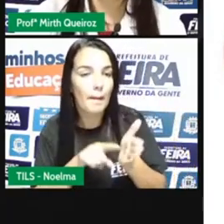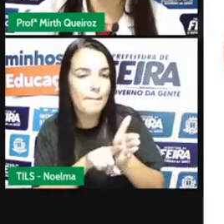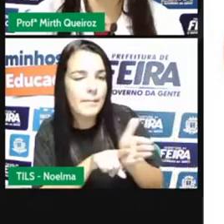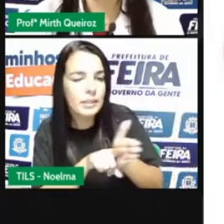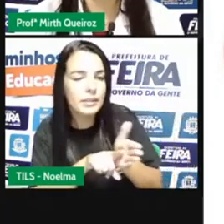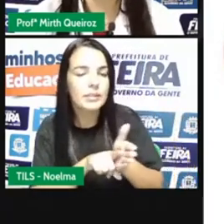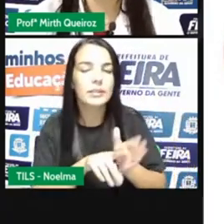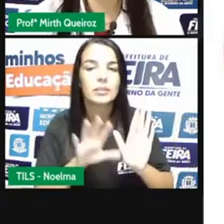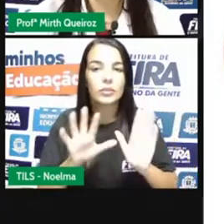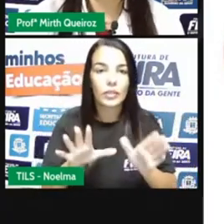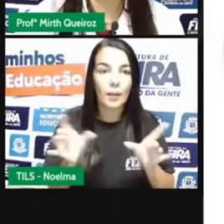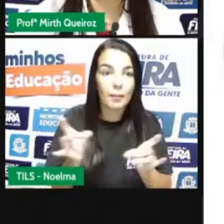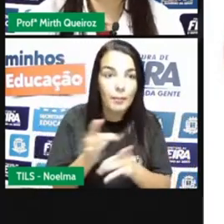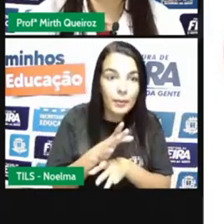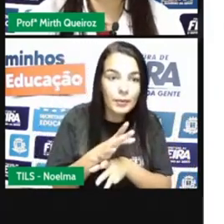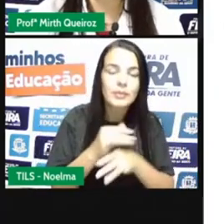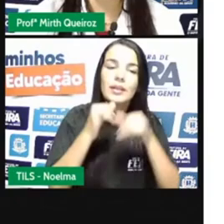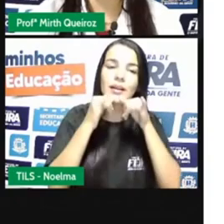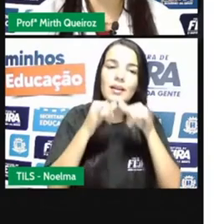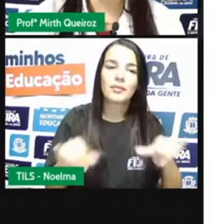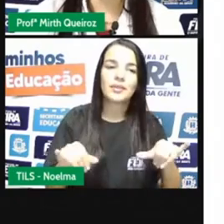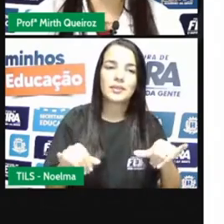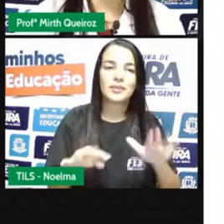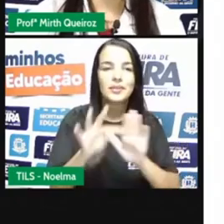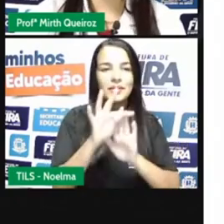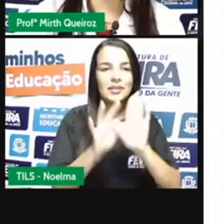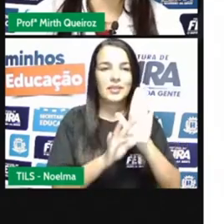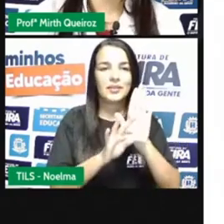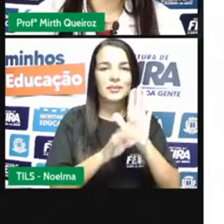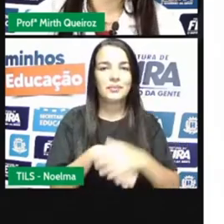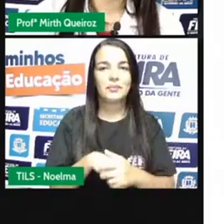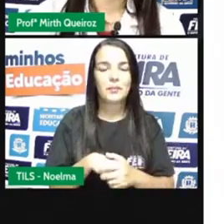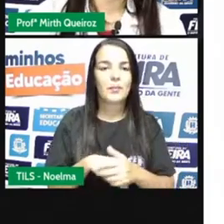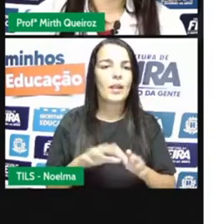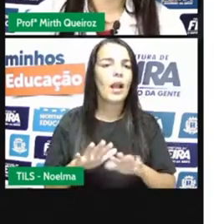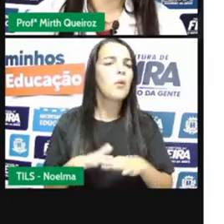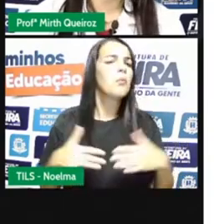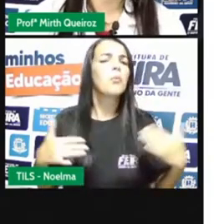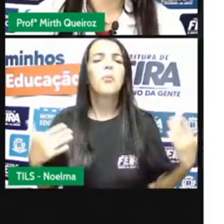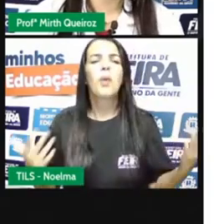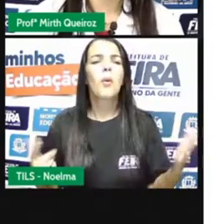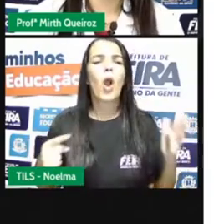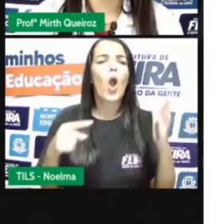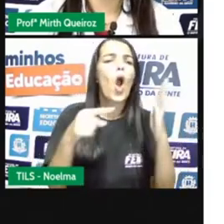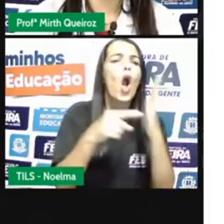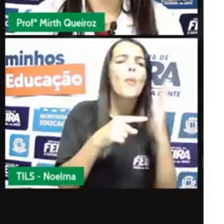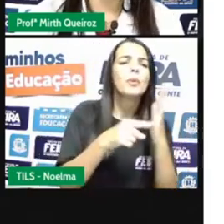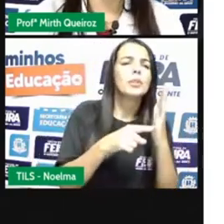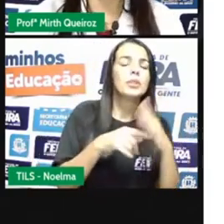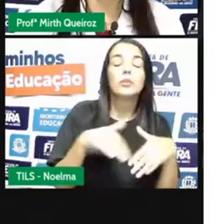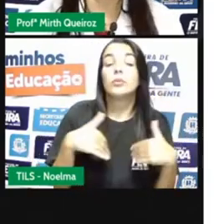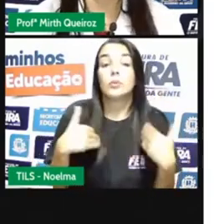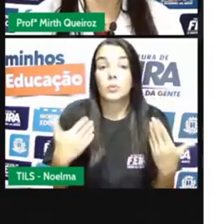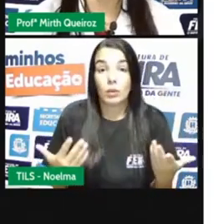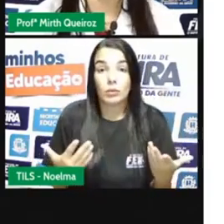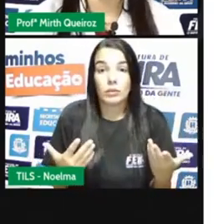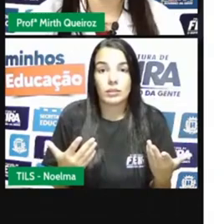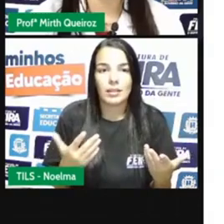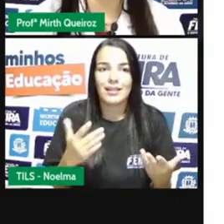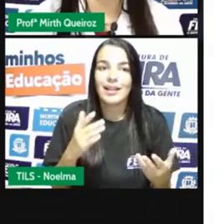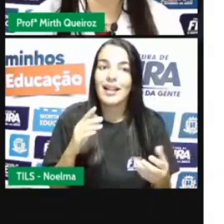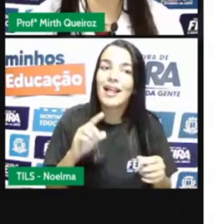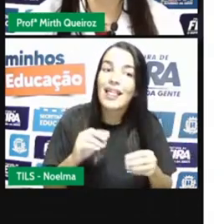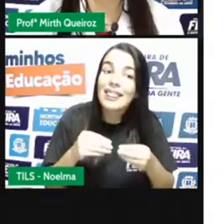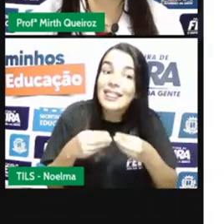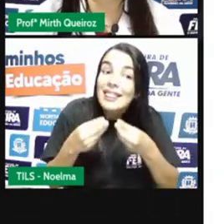divulgados através aí de textos. Qual o objetivo, então, desse tipo de texto? Repassar